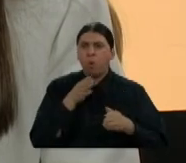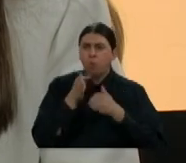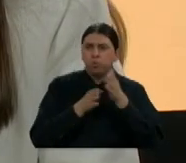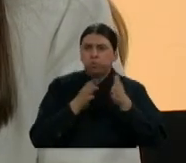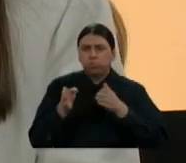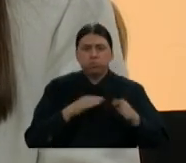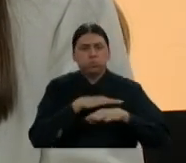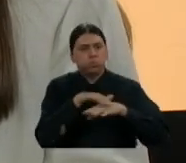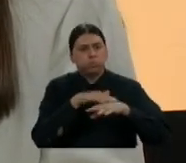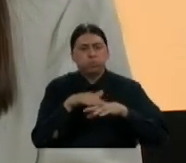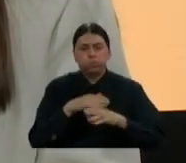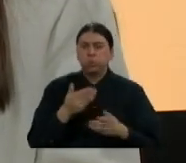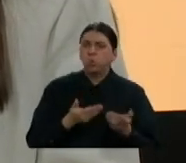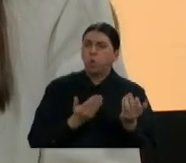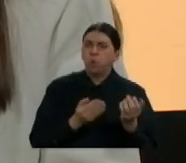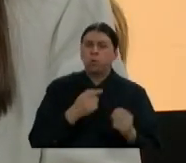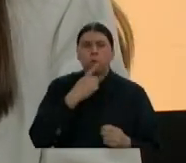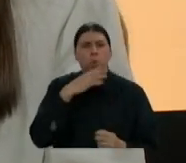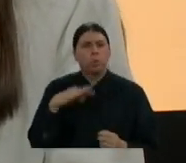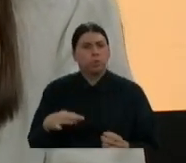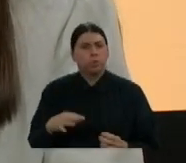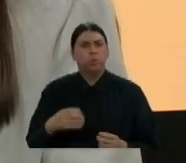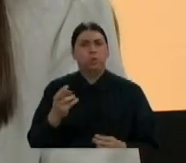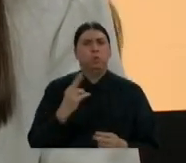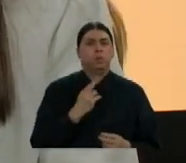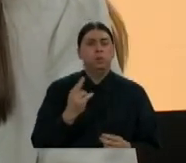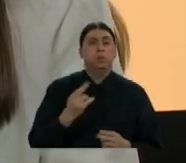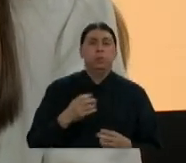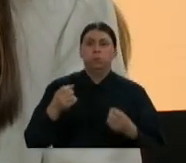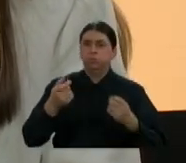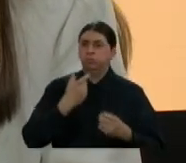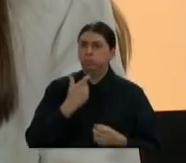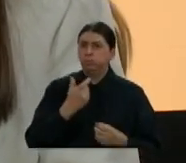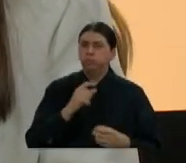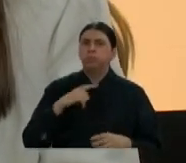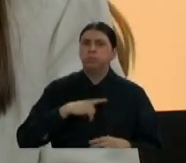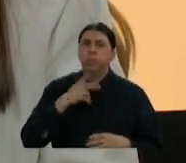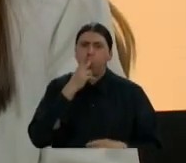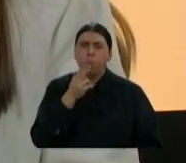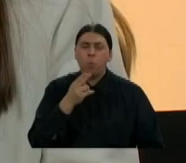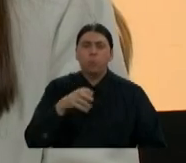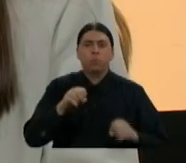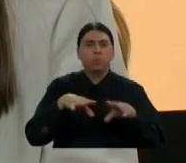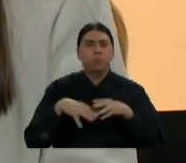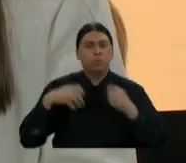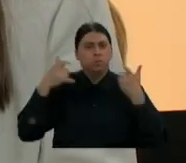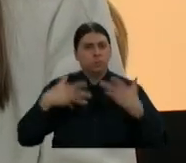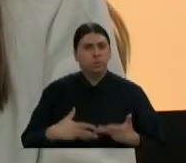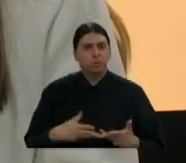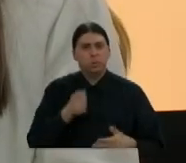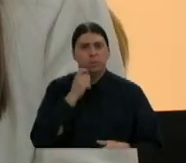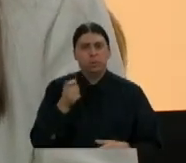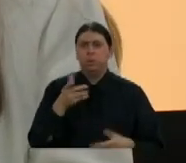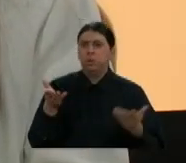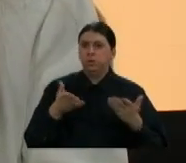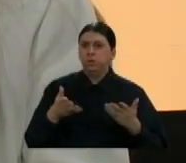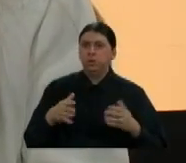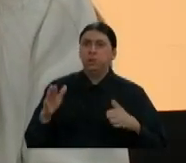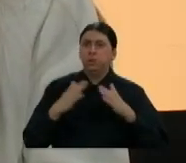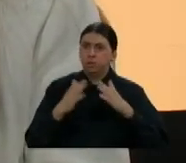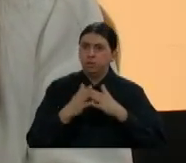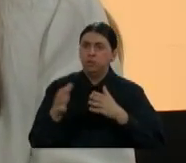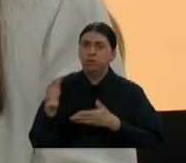adolescentes o que é dito da mesma forma como foi trazido aqui pra assembléia as casas são